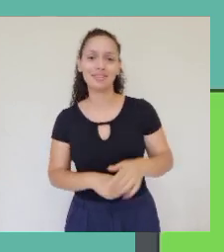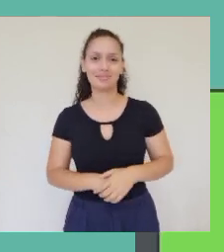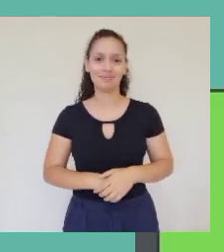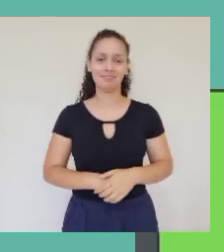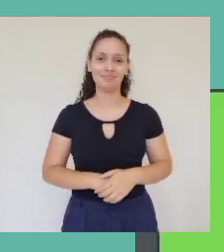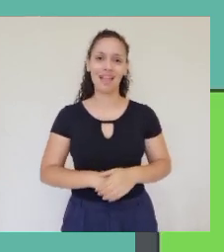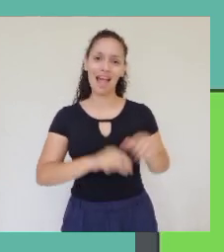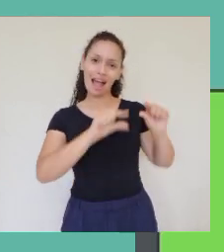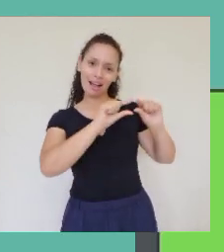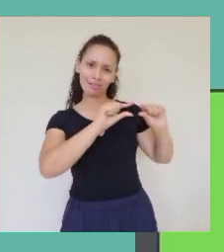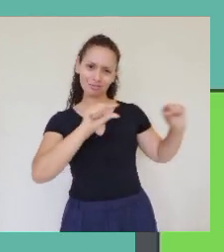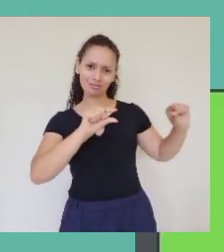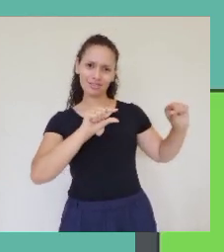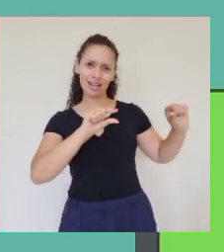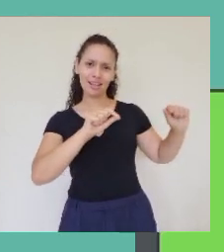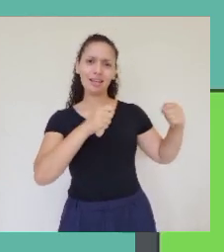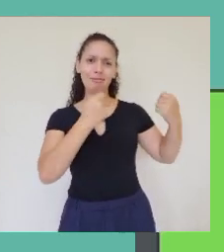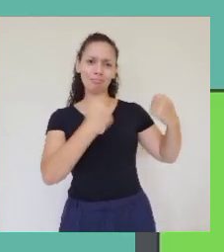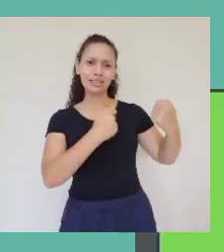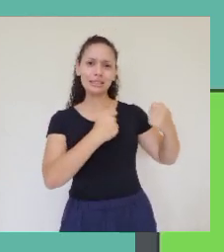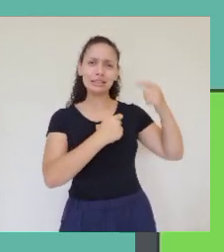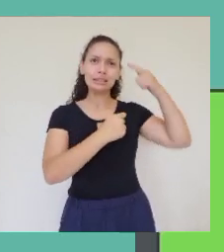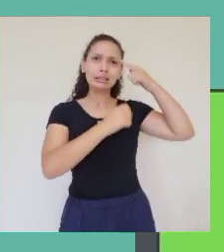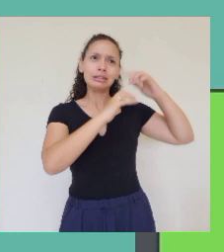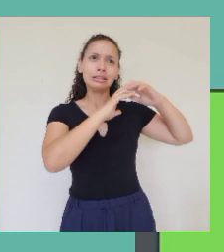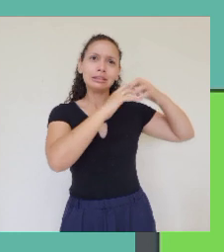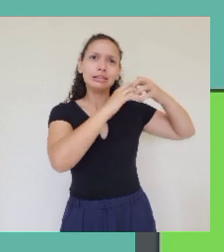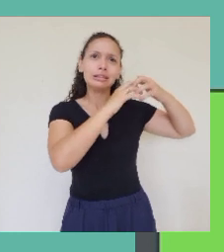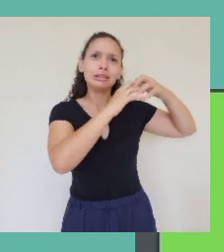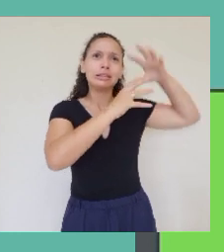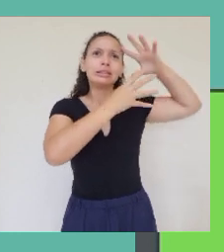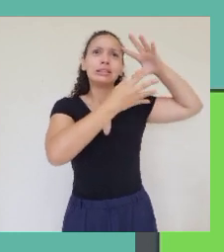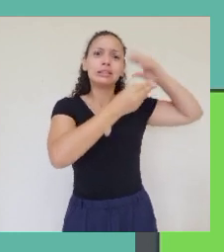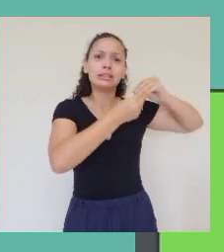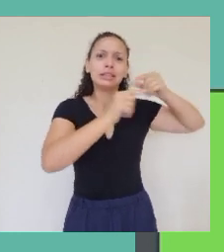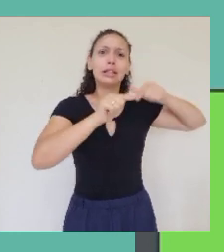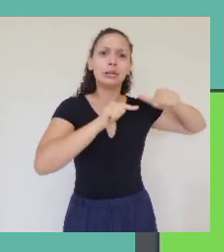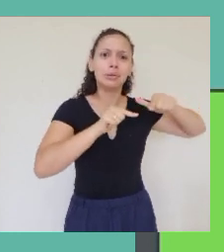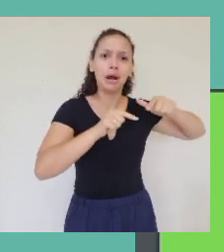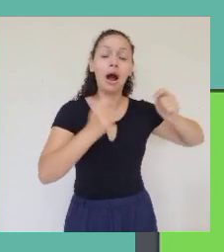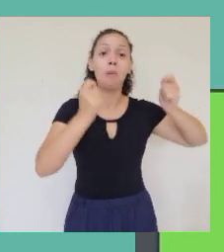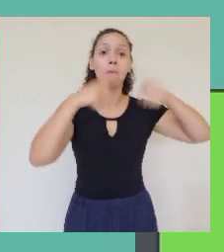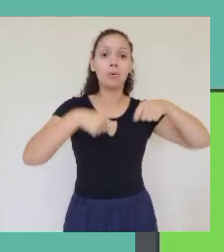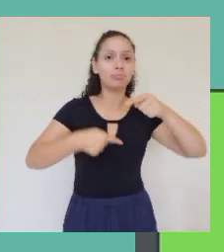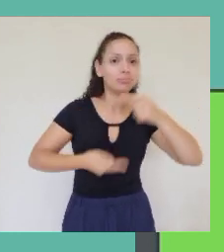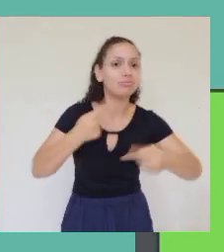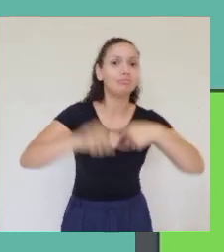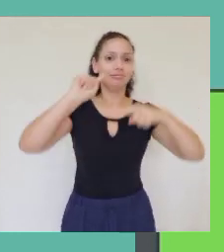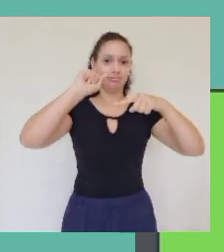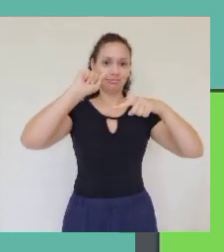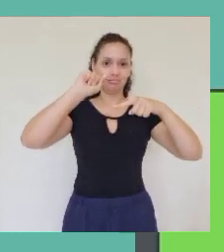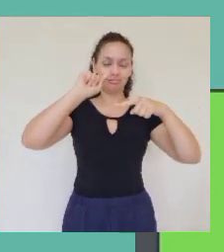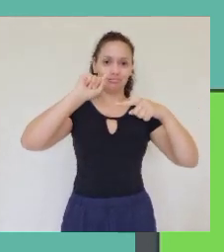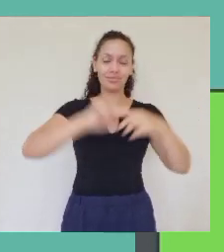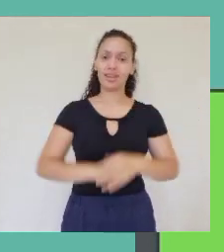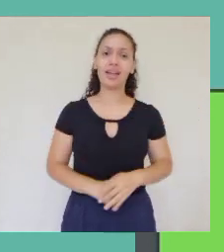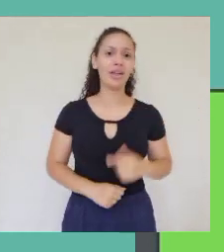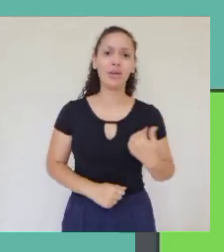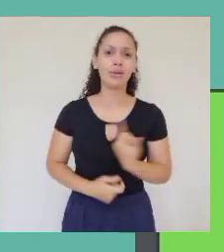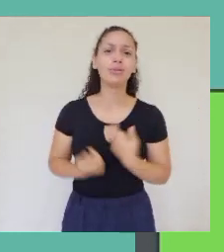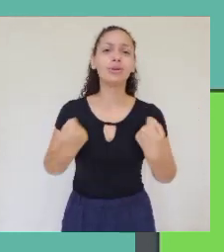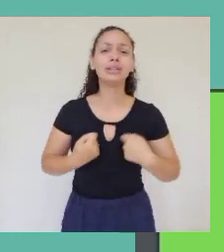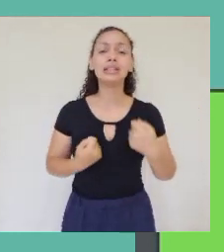frase, compreender o trabalho para conseguir aprimorá-lo. Então, a gente entender o que a gente faz, como a gente faz para a